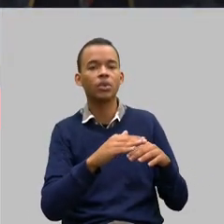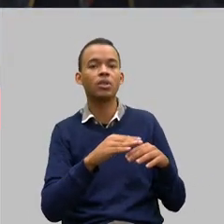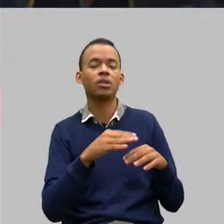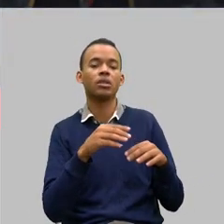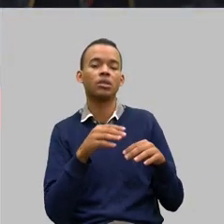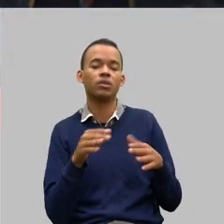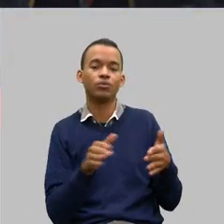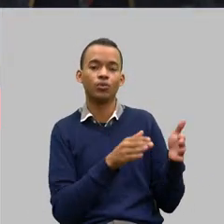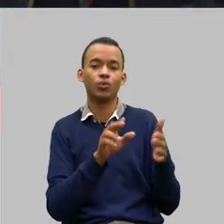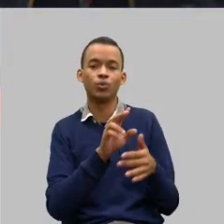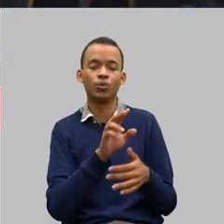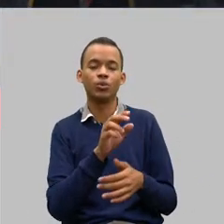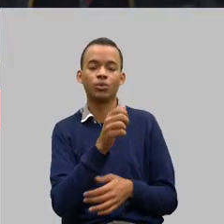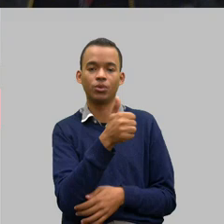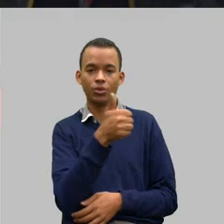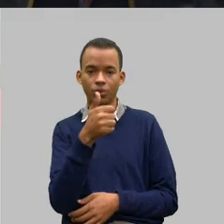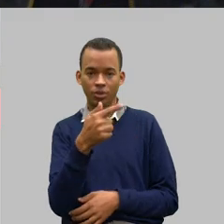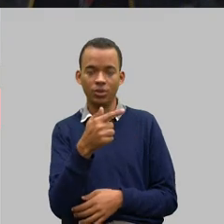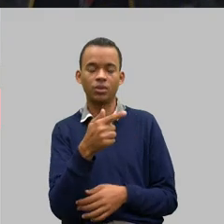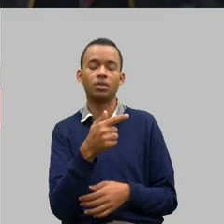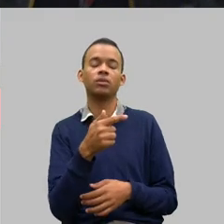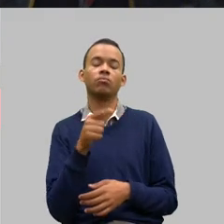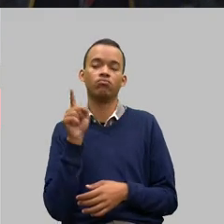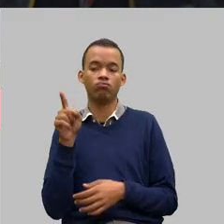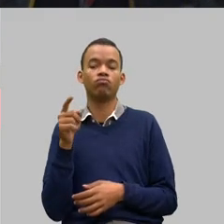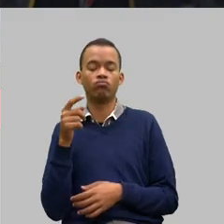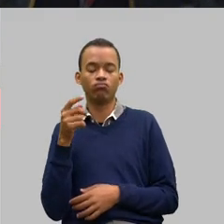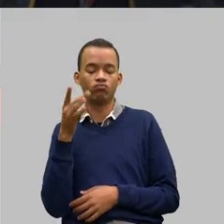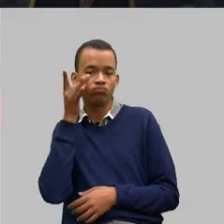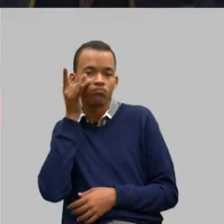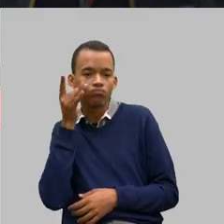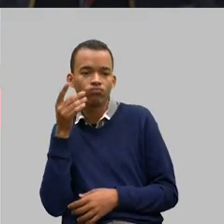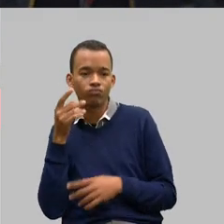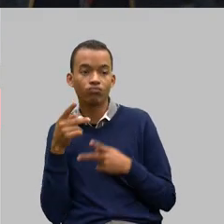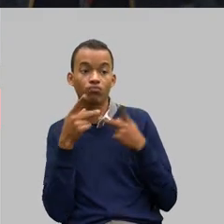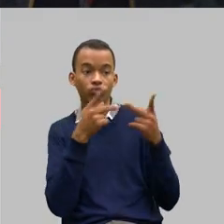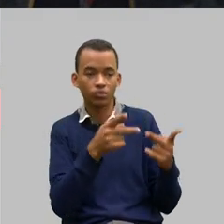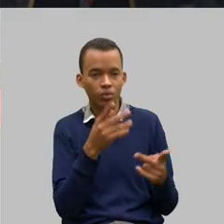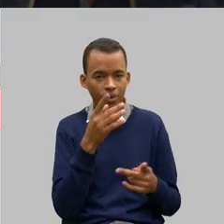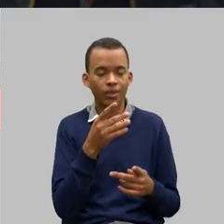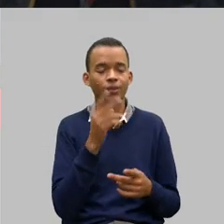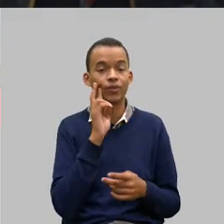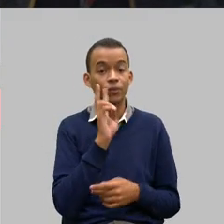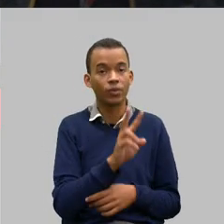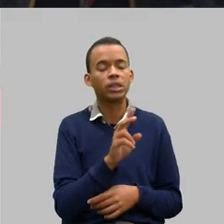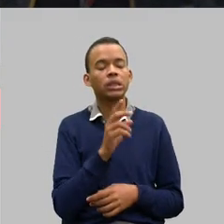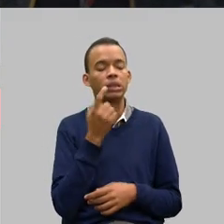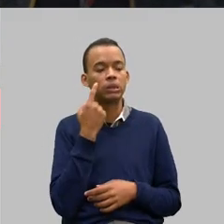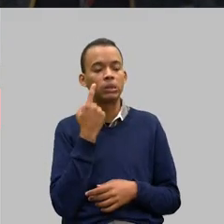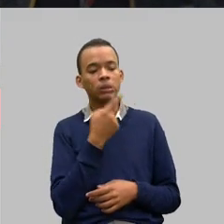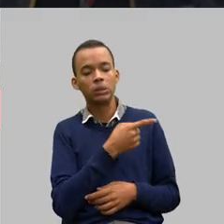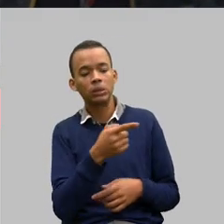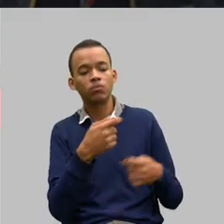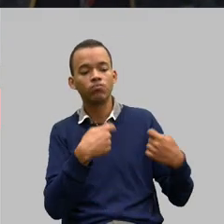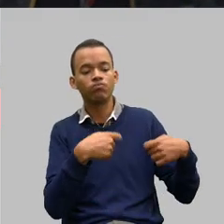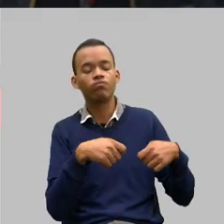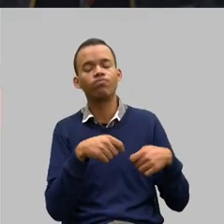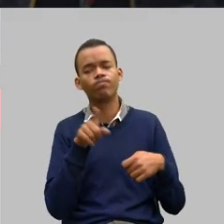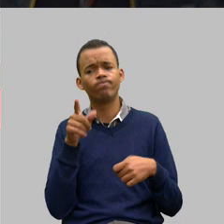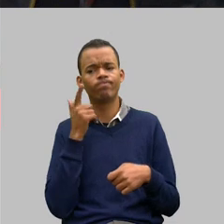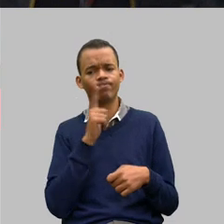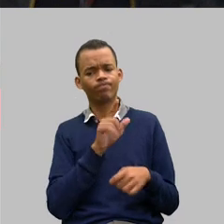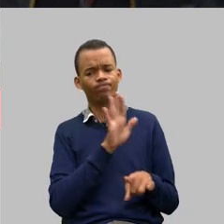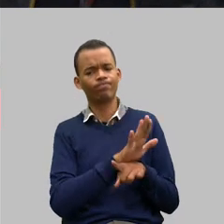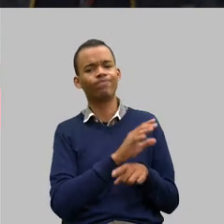naquela conservação Rodrigo teve lá pessoalmente sabia da Necessidade isso já já tem sido feito lá Quero agradecer